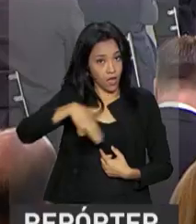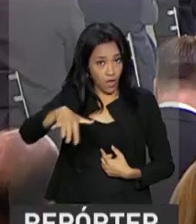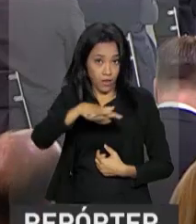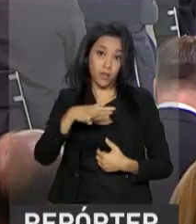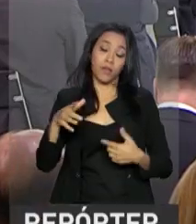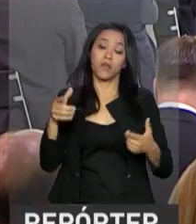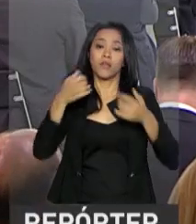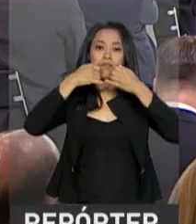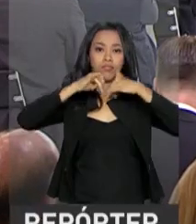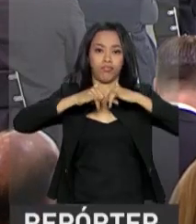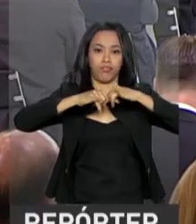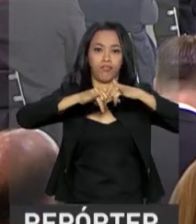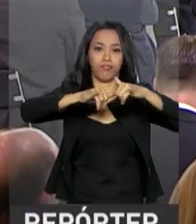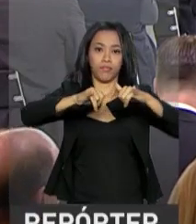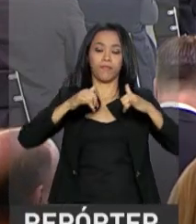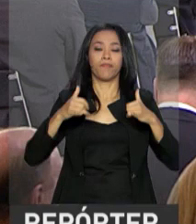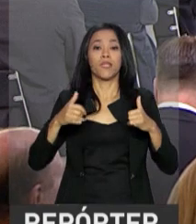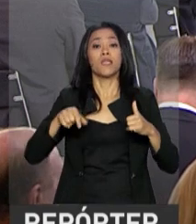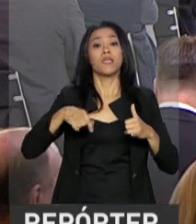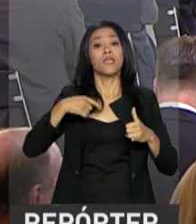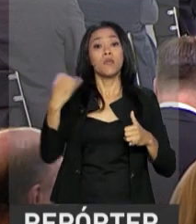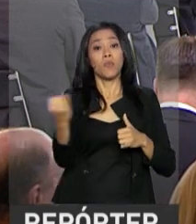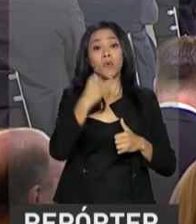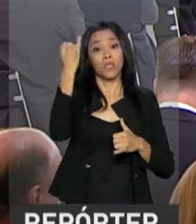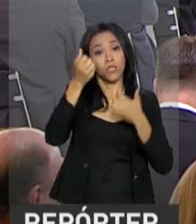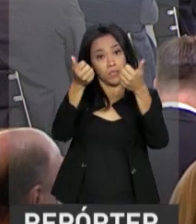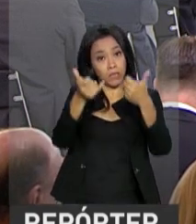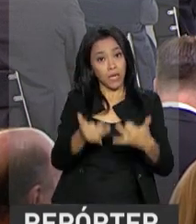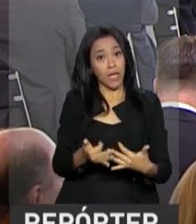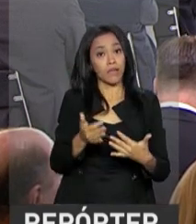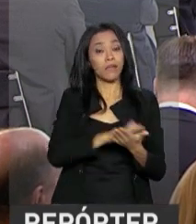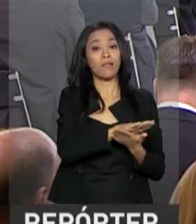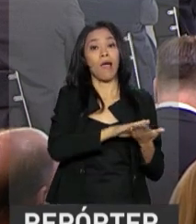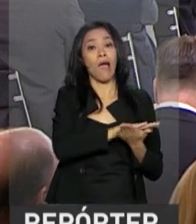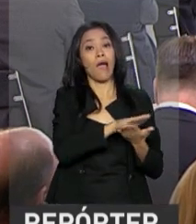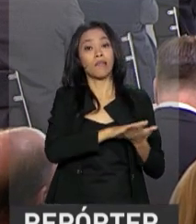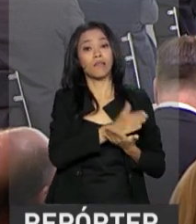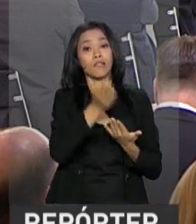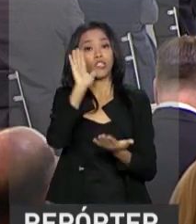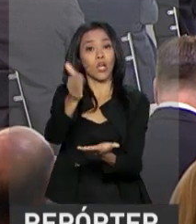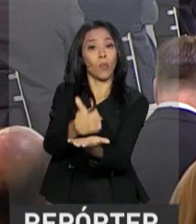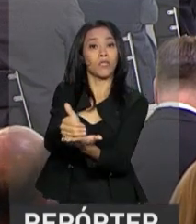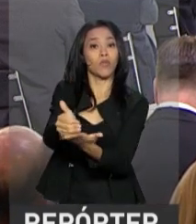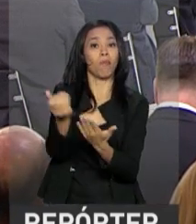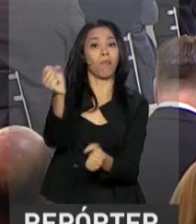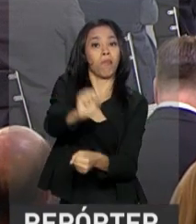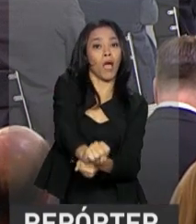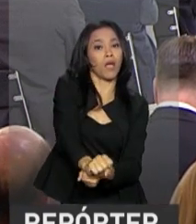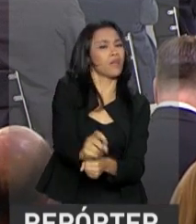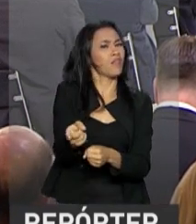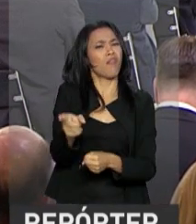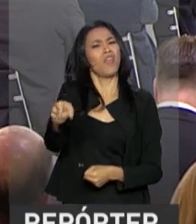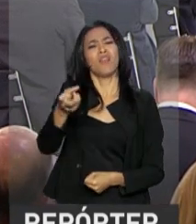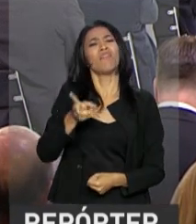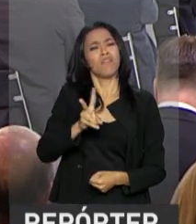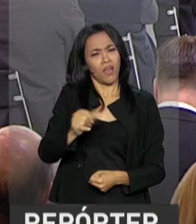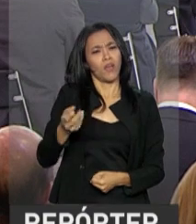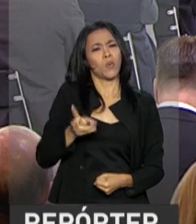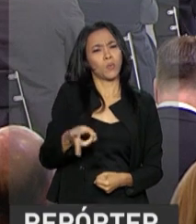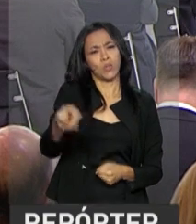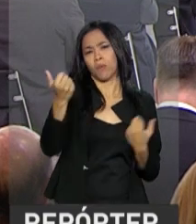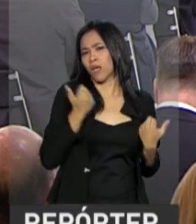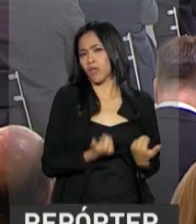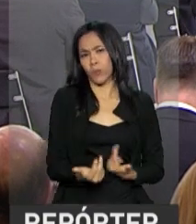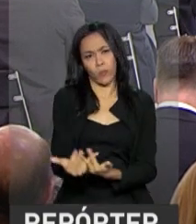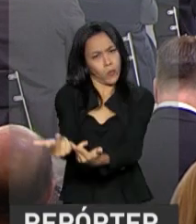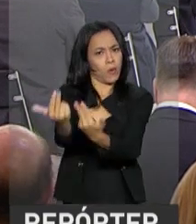essa altura ressaltar é que nada daquilo que se lixou vai paralisar o contrário como moreira vai congelar número e ao ritmo